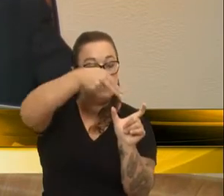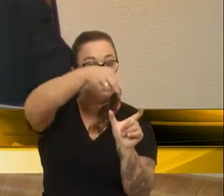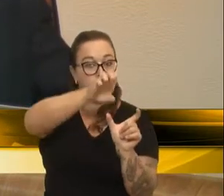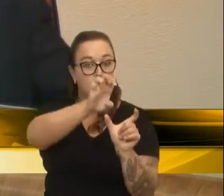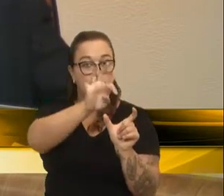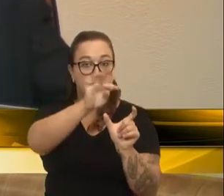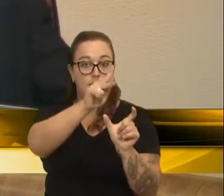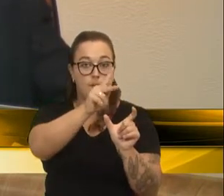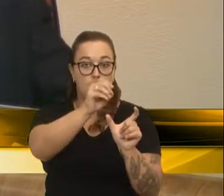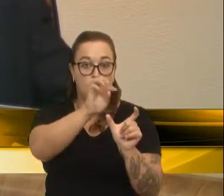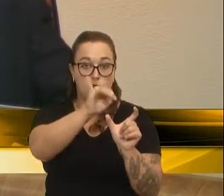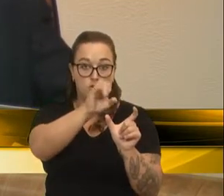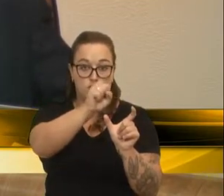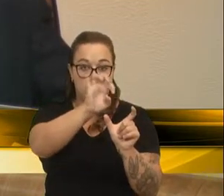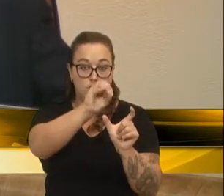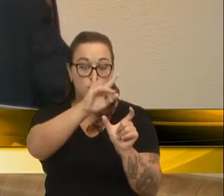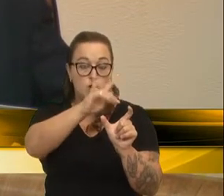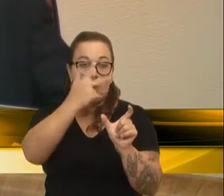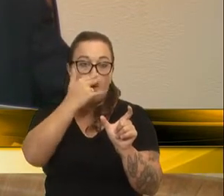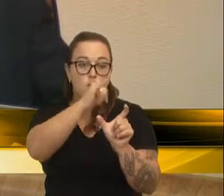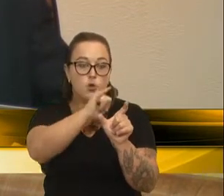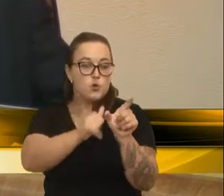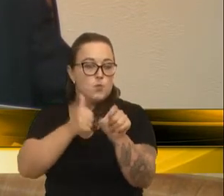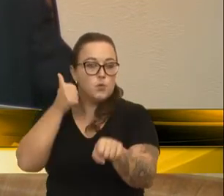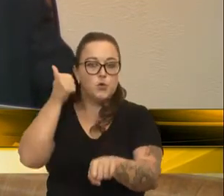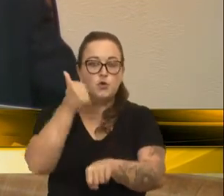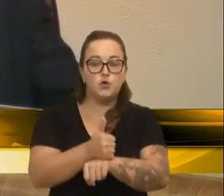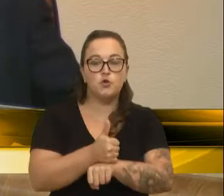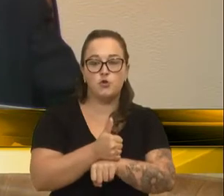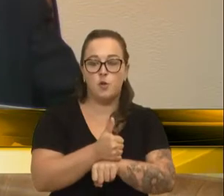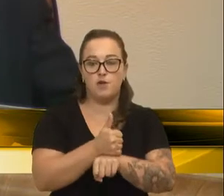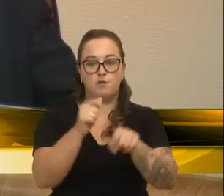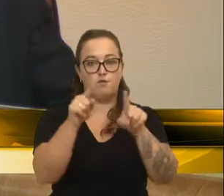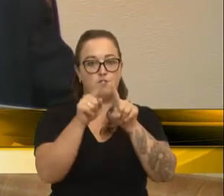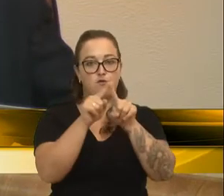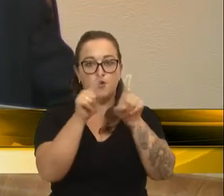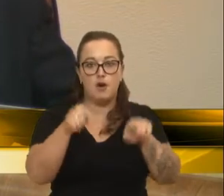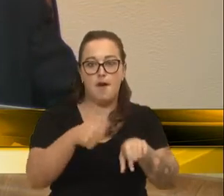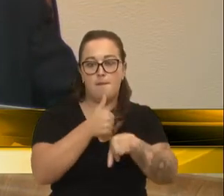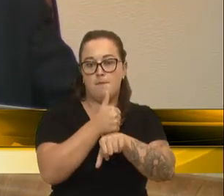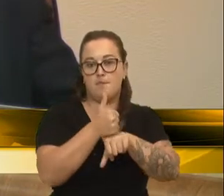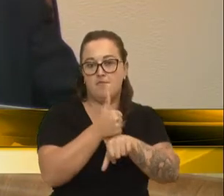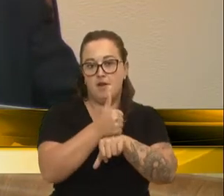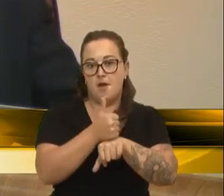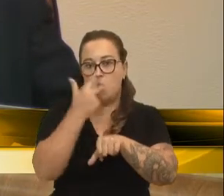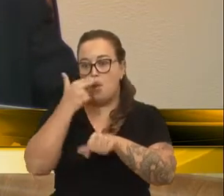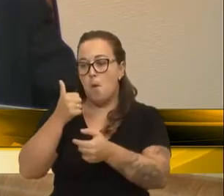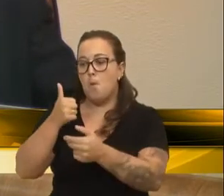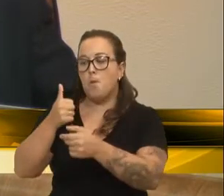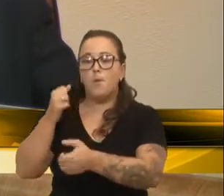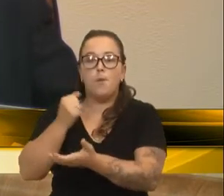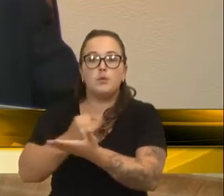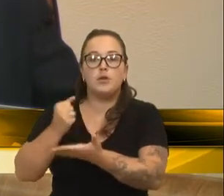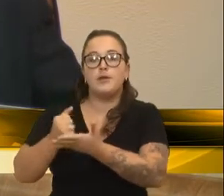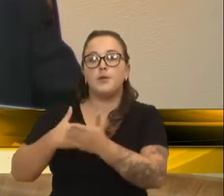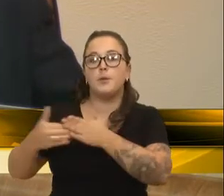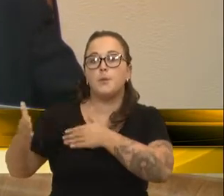pelo compadrio e é uma infração que pode ser enquadrada na prática de improbidade